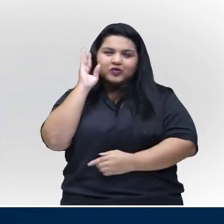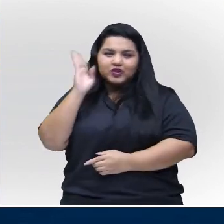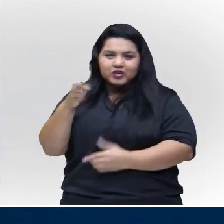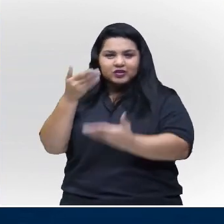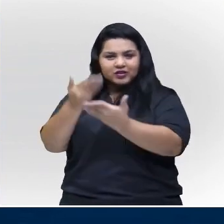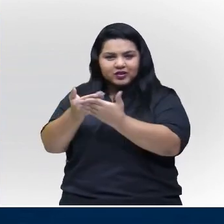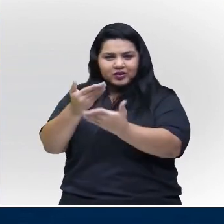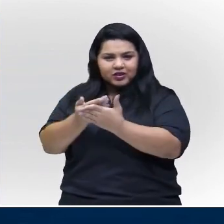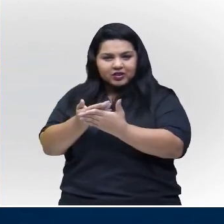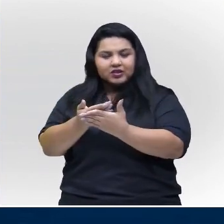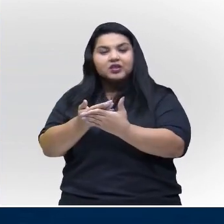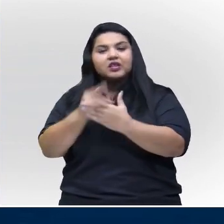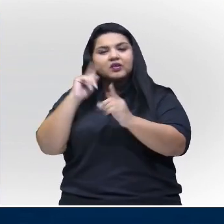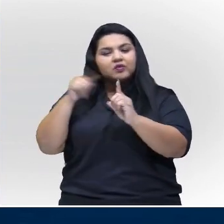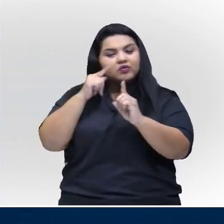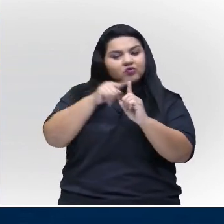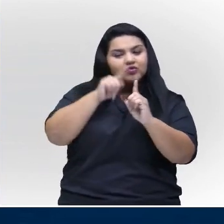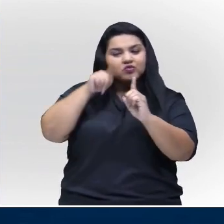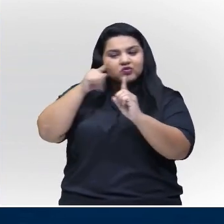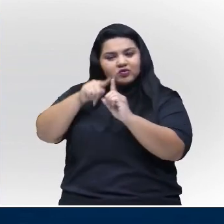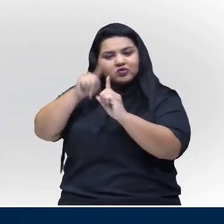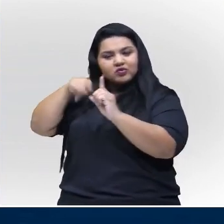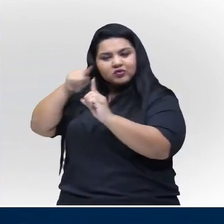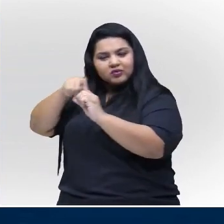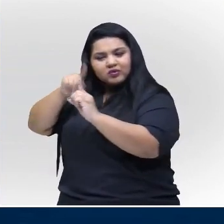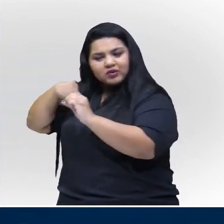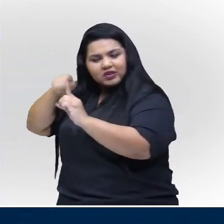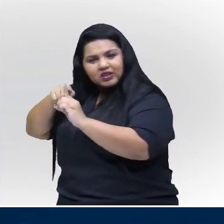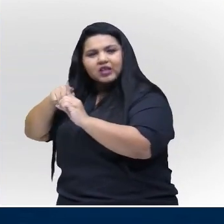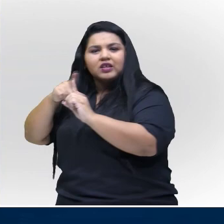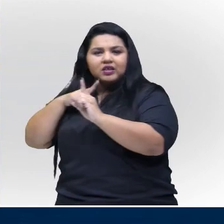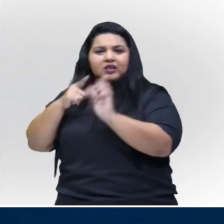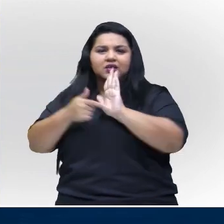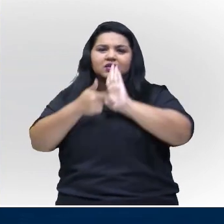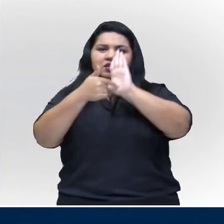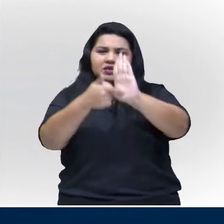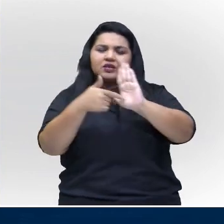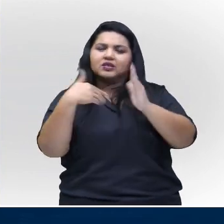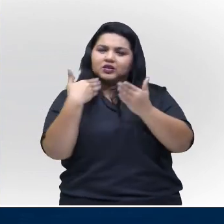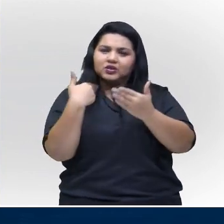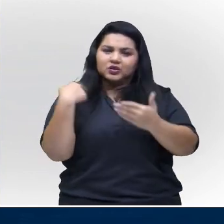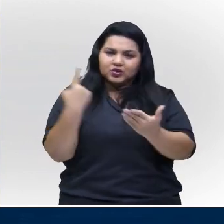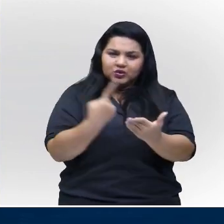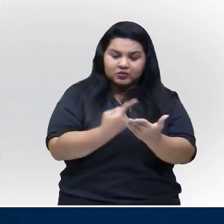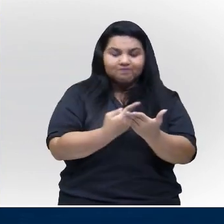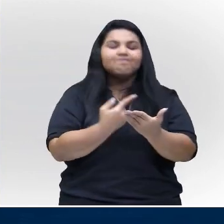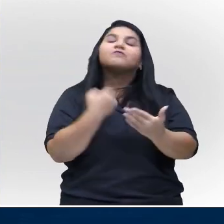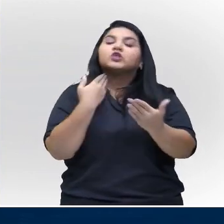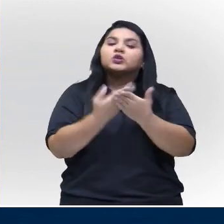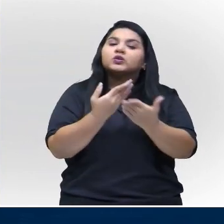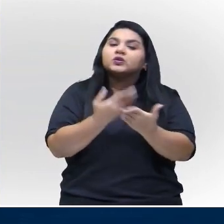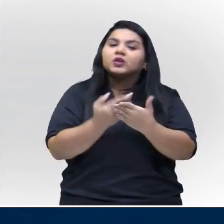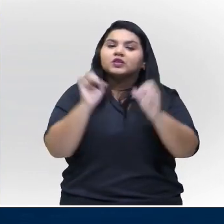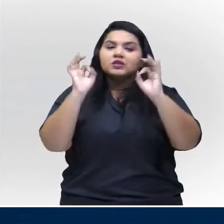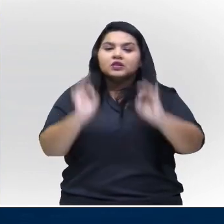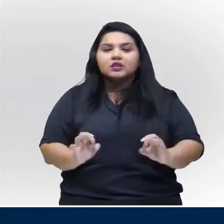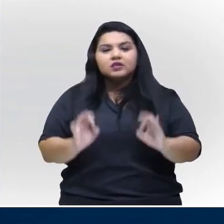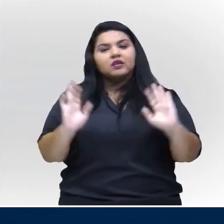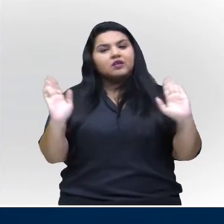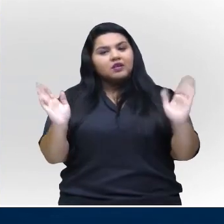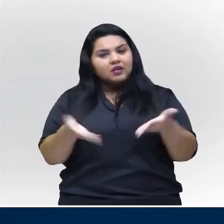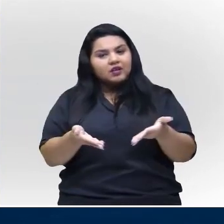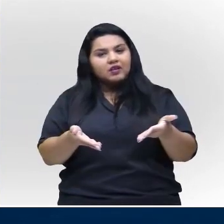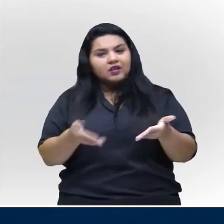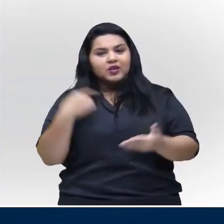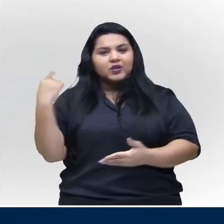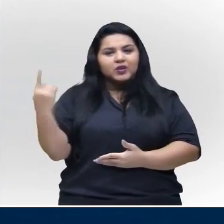nossa aula, né? A função de cada uma dessas organelas representadas aqui na nossa célula, certo? Nesse momento